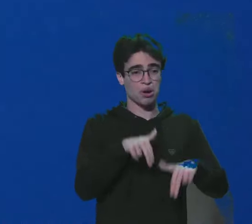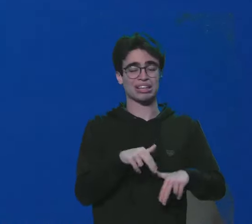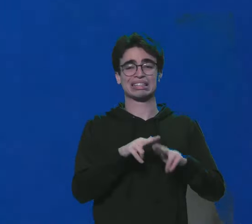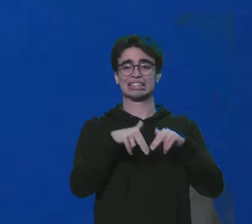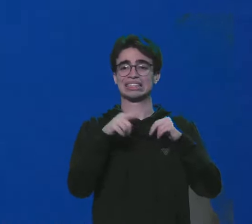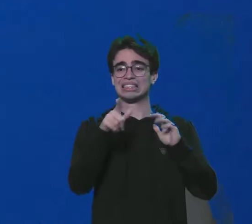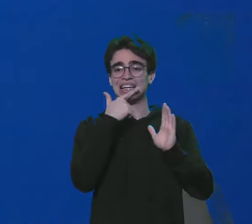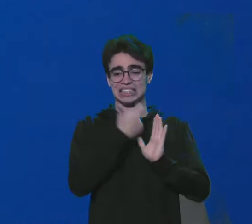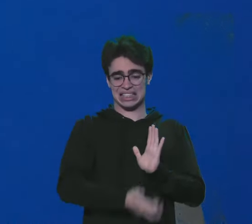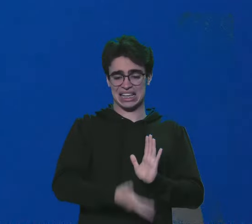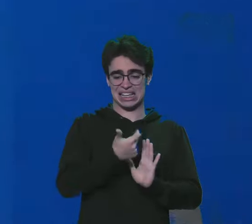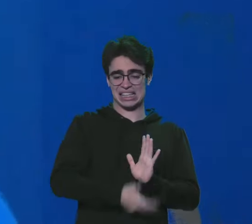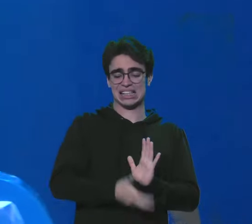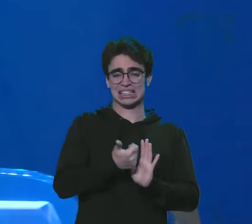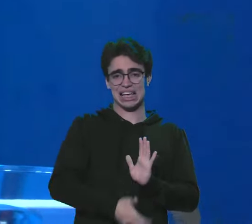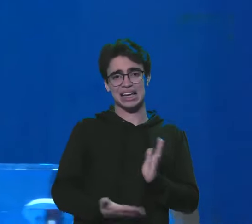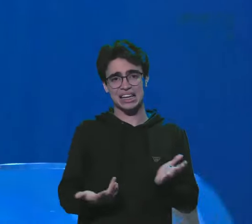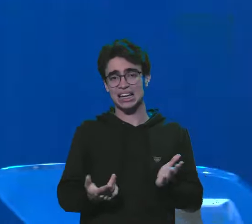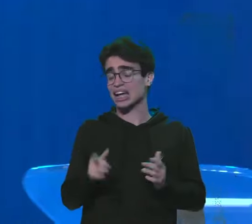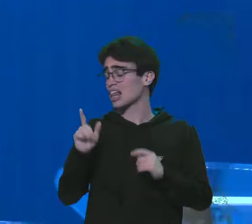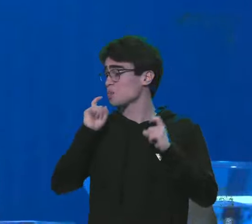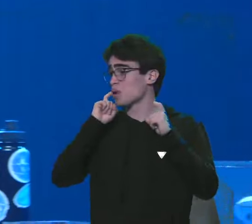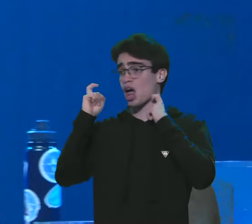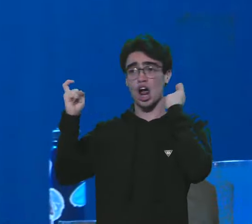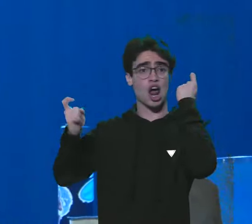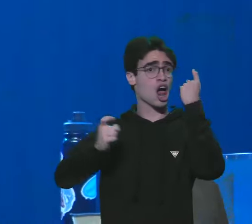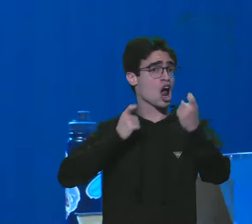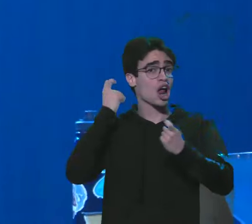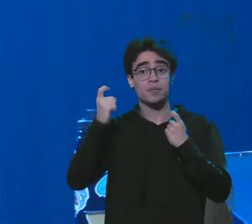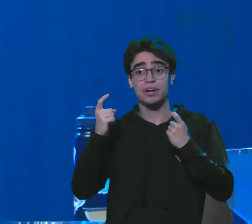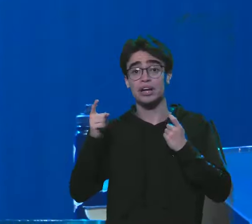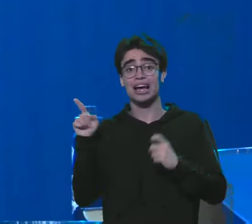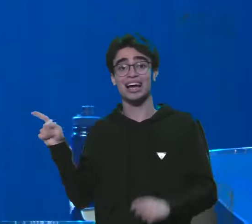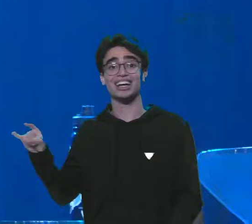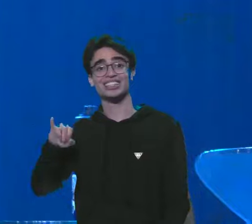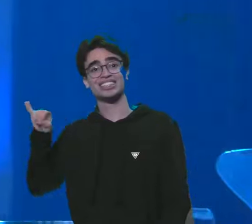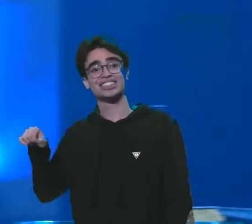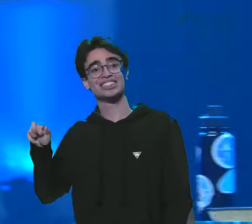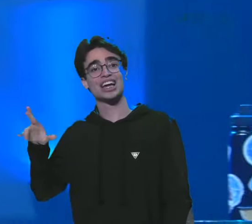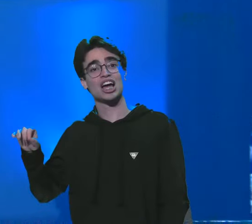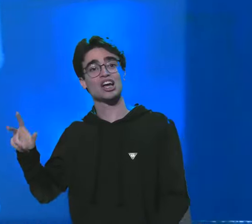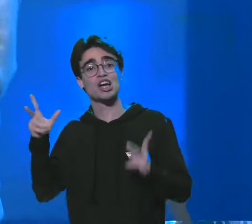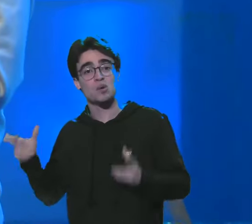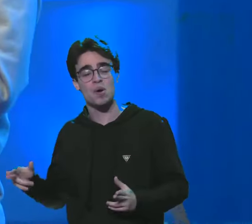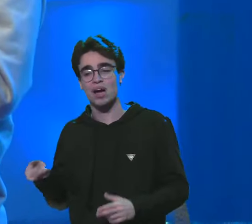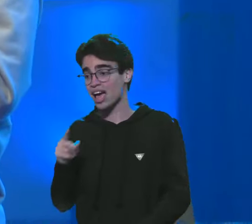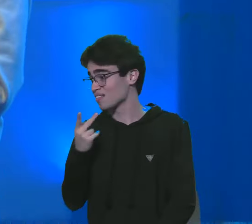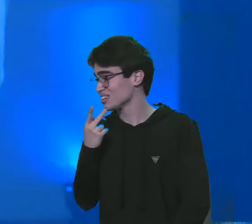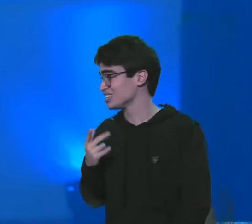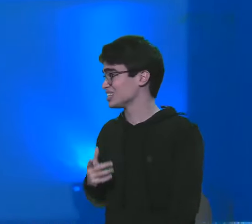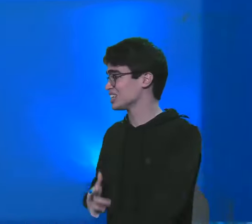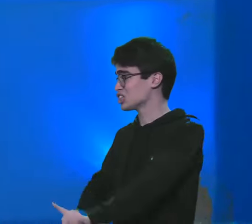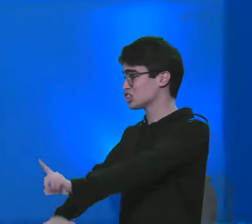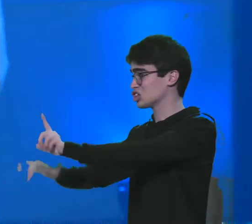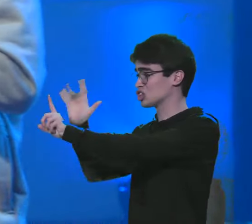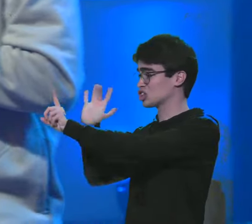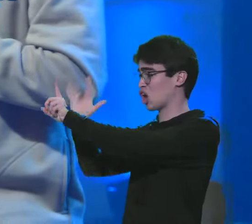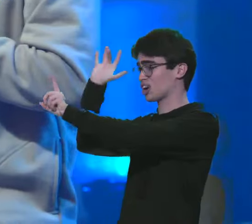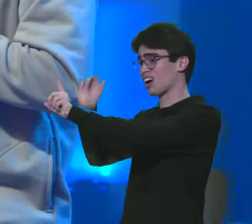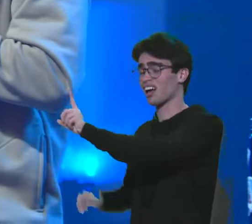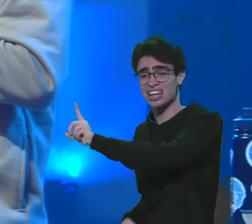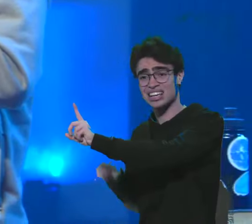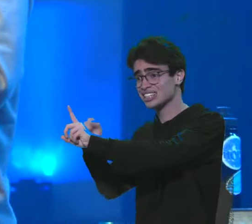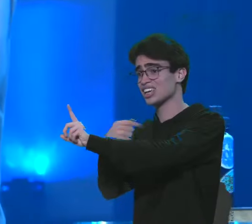ela tinha. E aí, ela desesperada, como Jairo, vai lá e toca em Jesus e fala, se eu apenas tocar